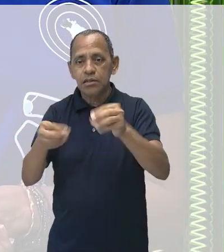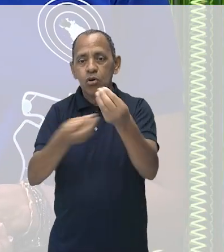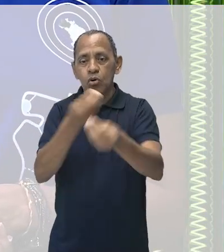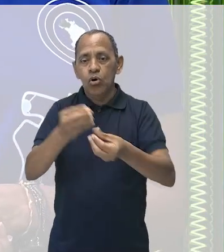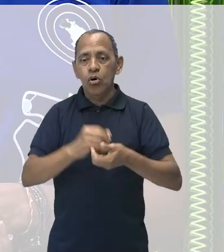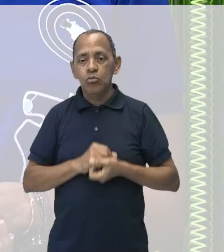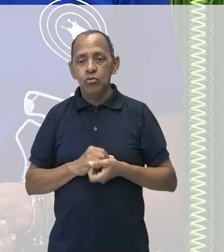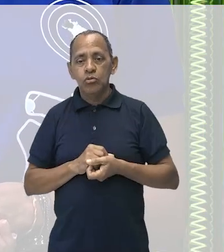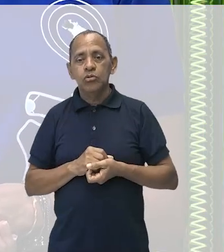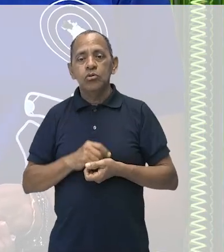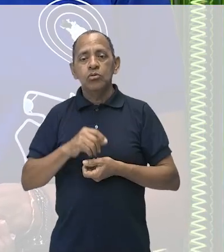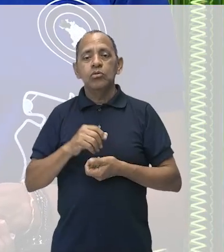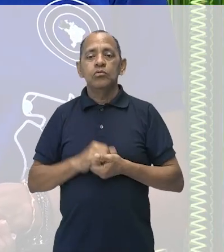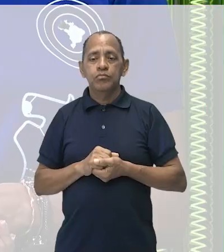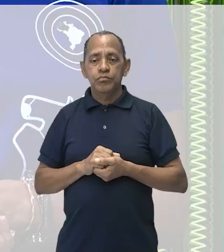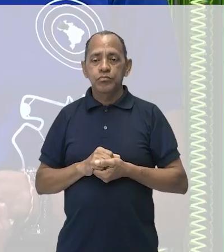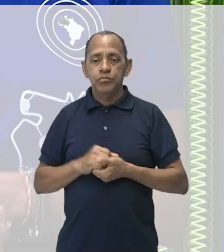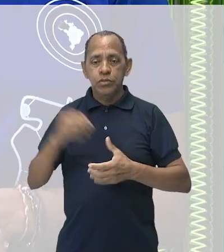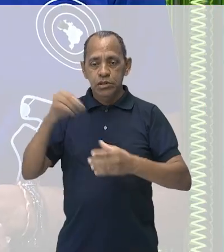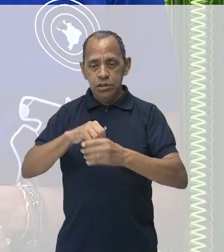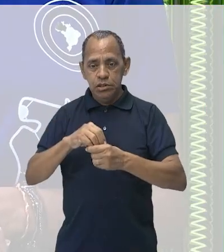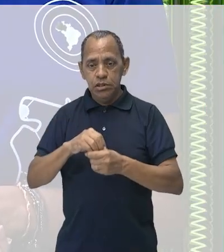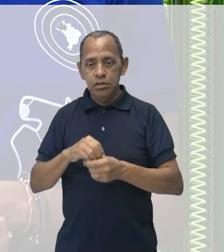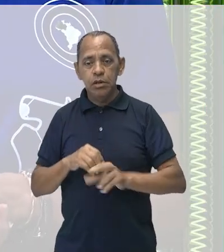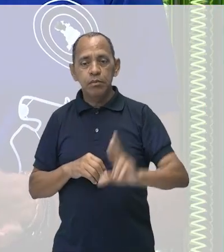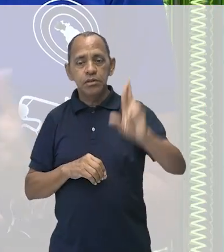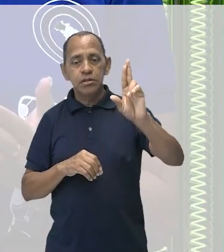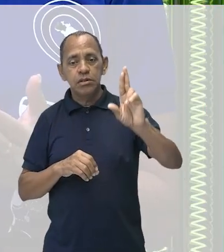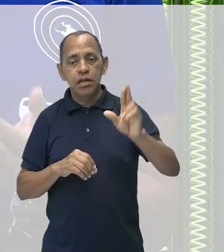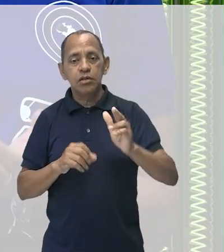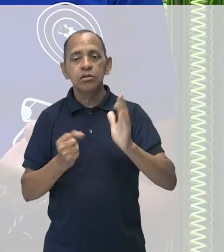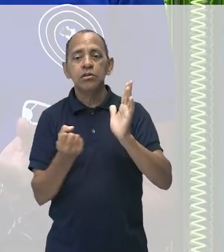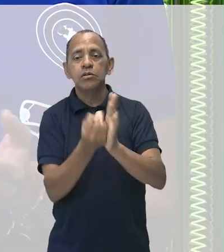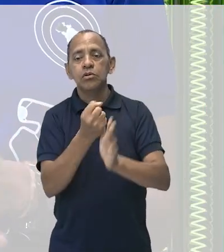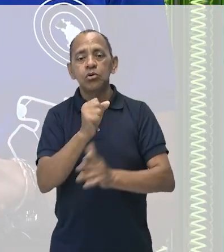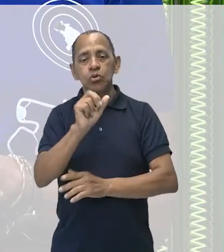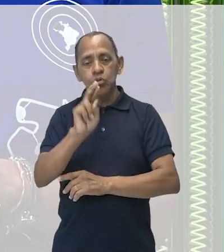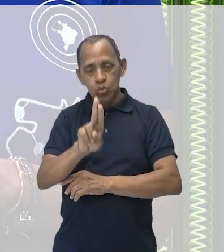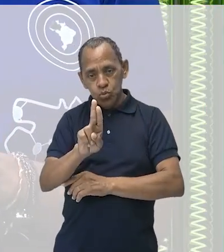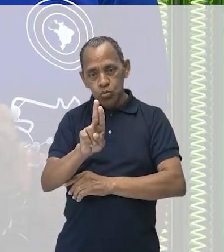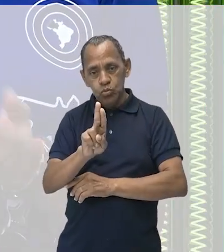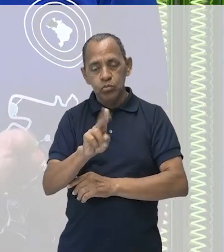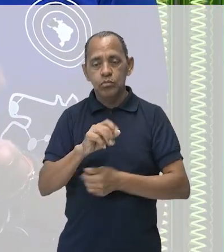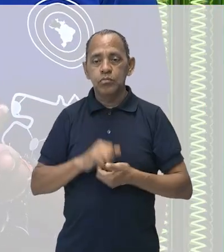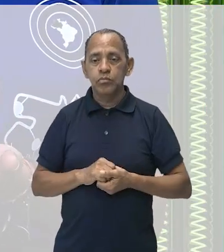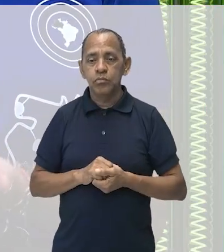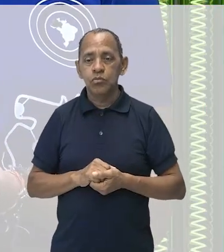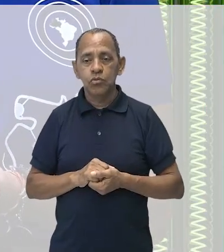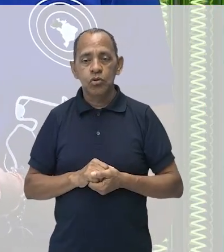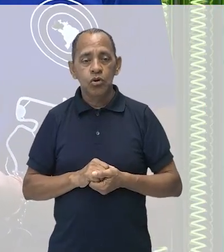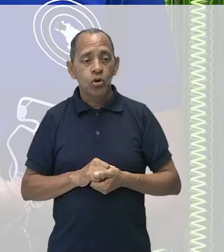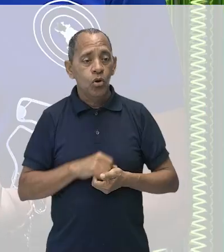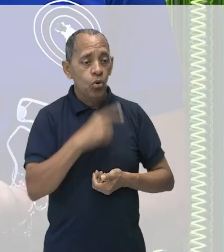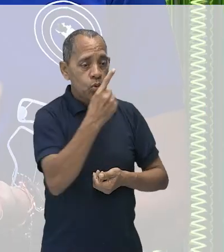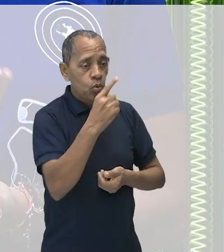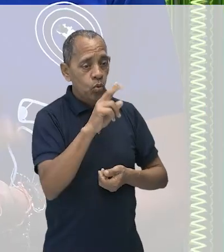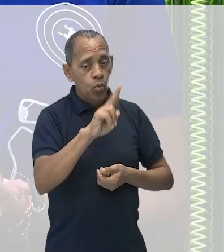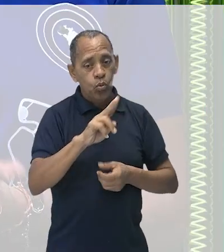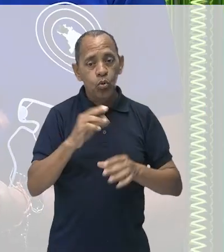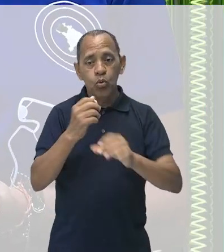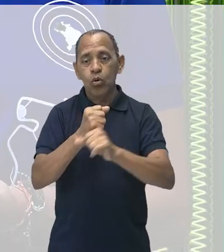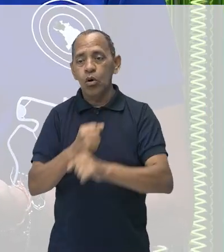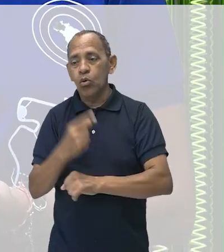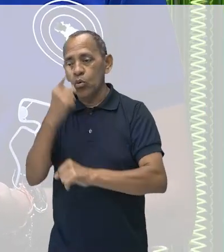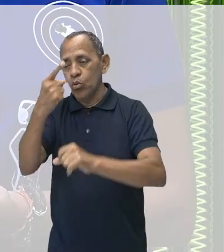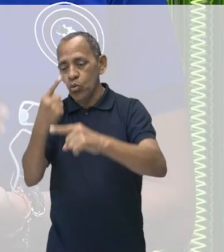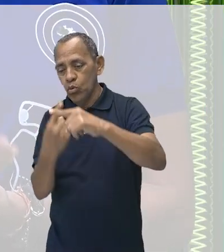determinada em unidades de massa atômica, representado pelo símbolo U, sendo que 1U é igual a